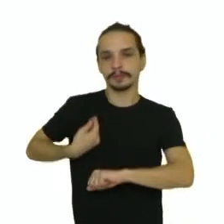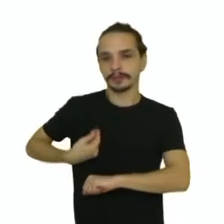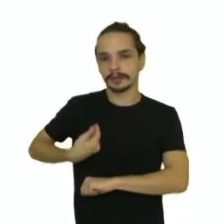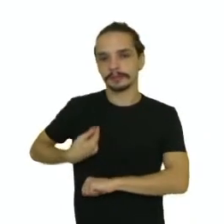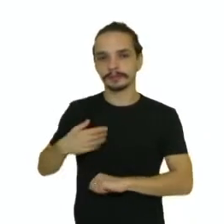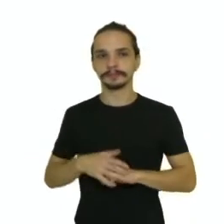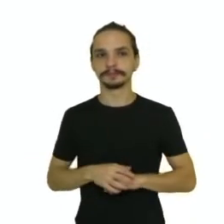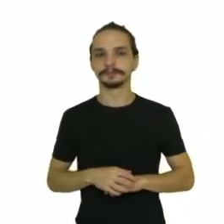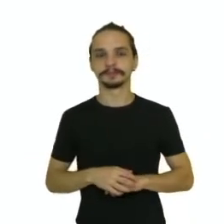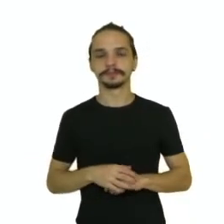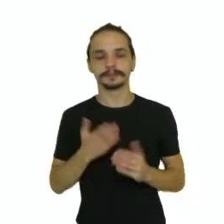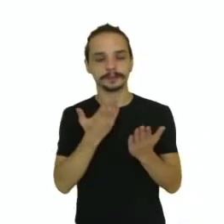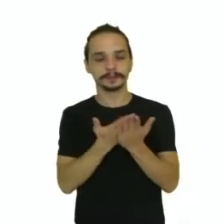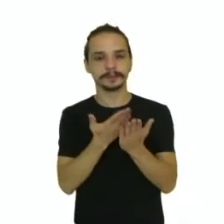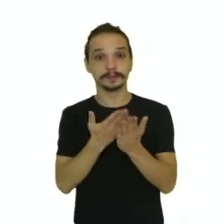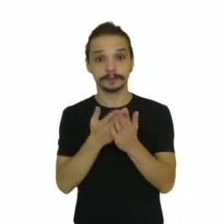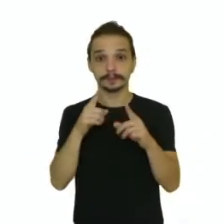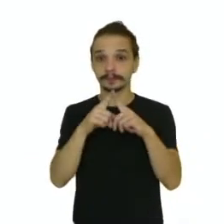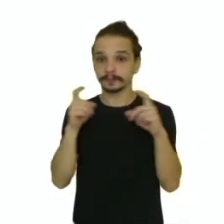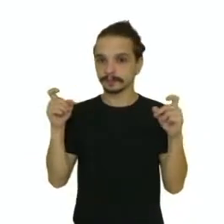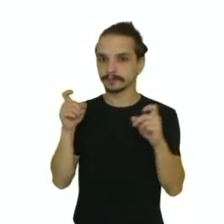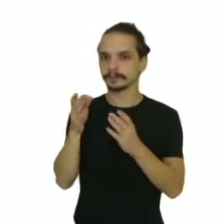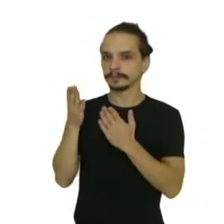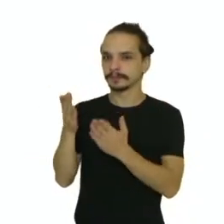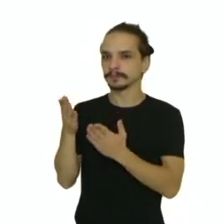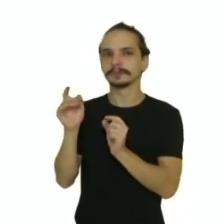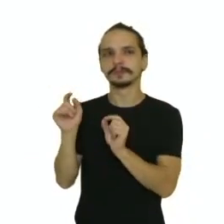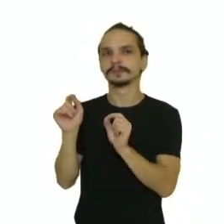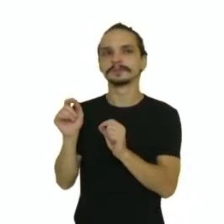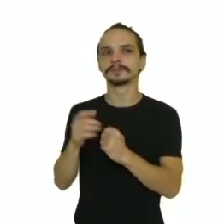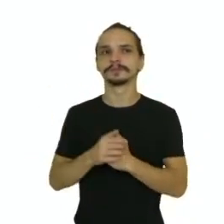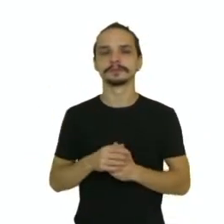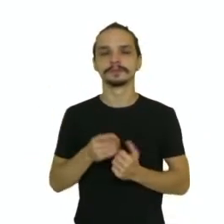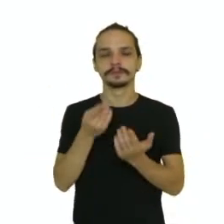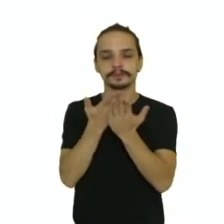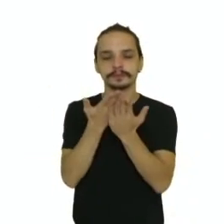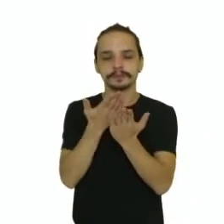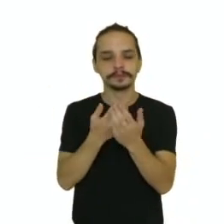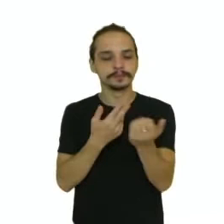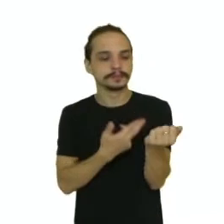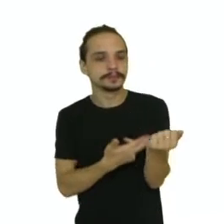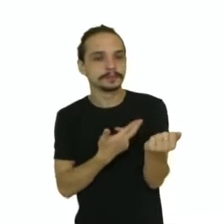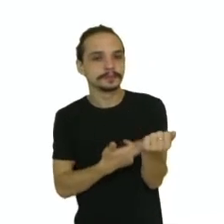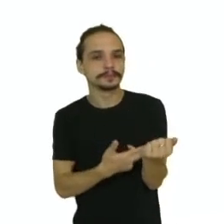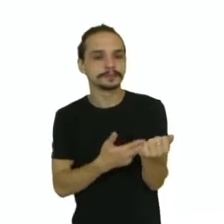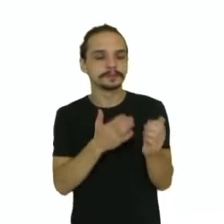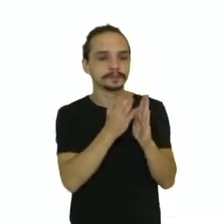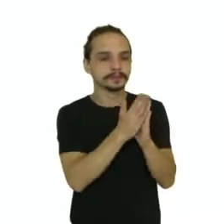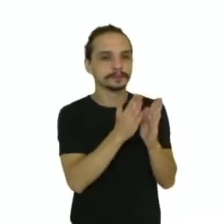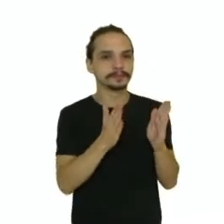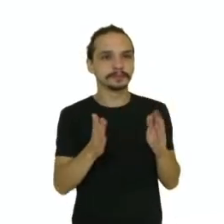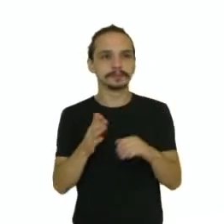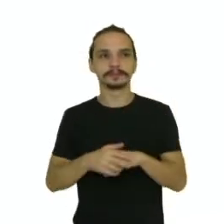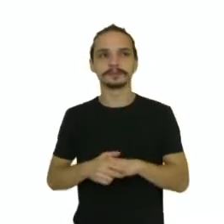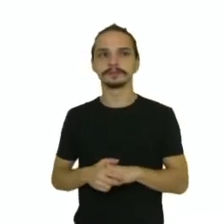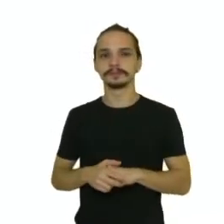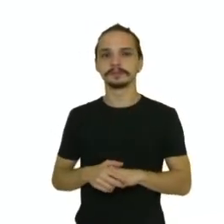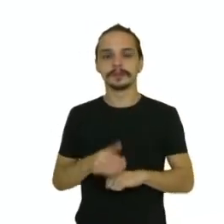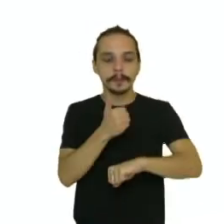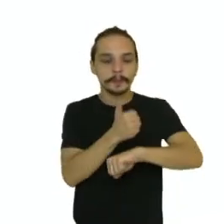cronobiologia é portanto uma ciência que estuda o ritmo EA pera pera